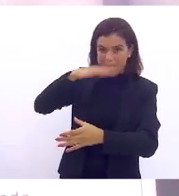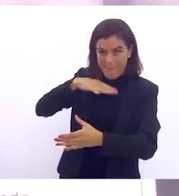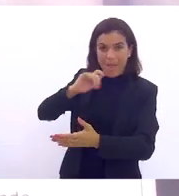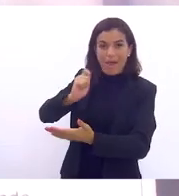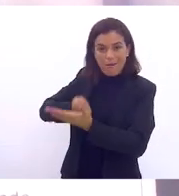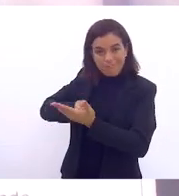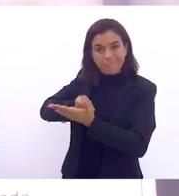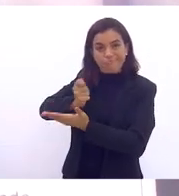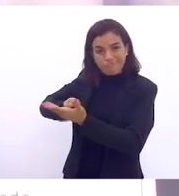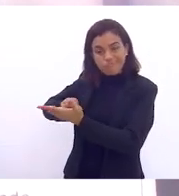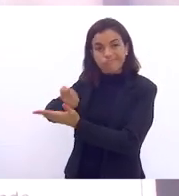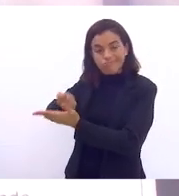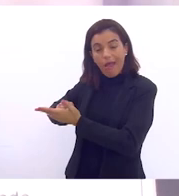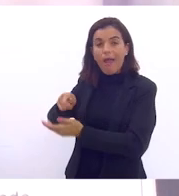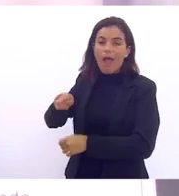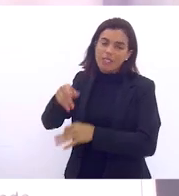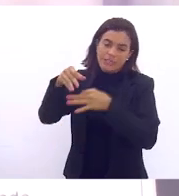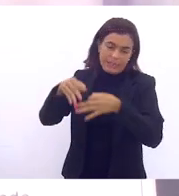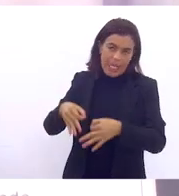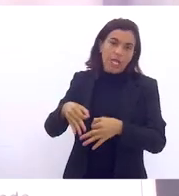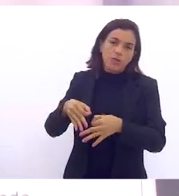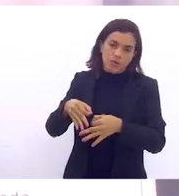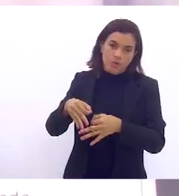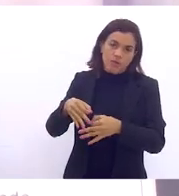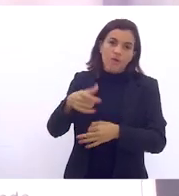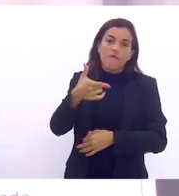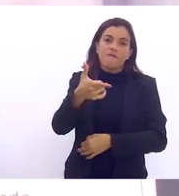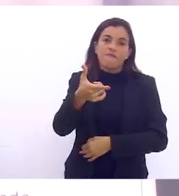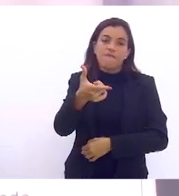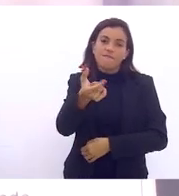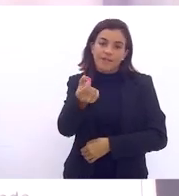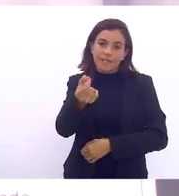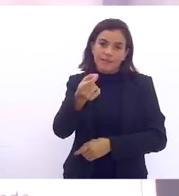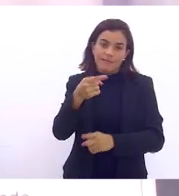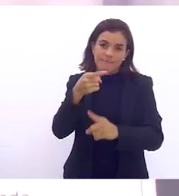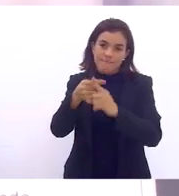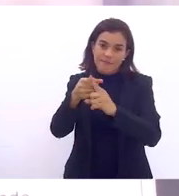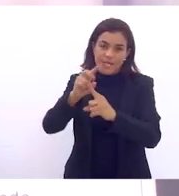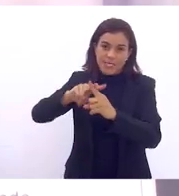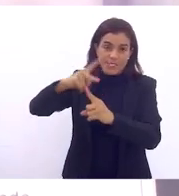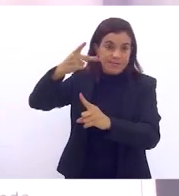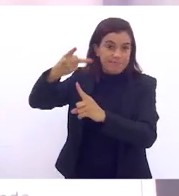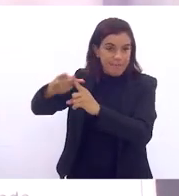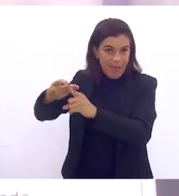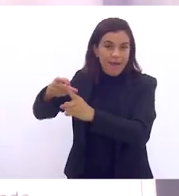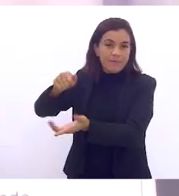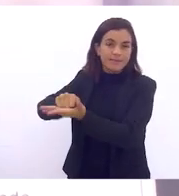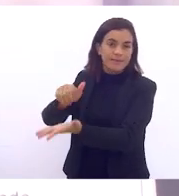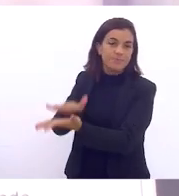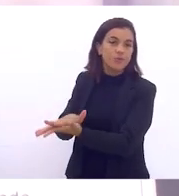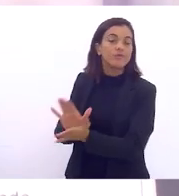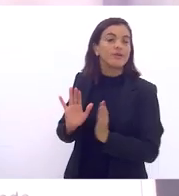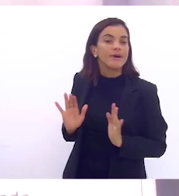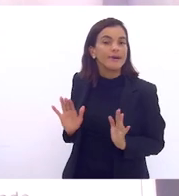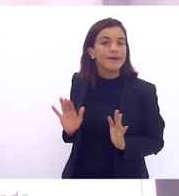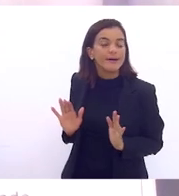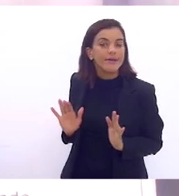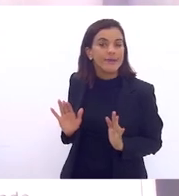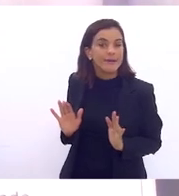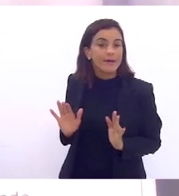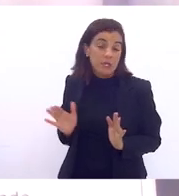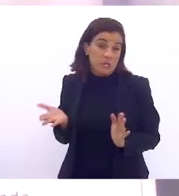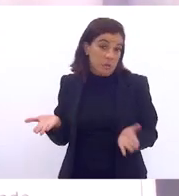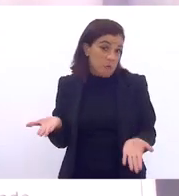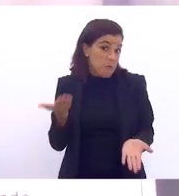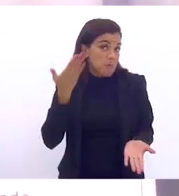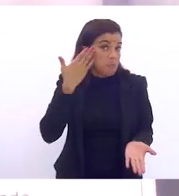eh essa cobrança de 20 vezes a mais do que ele deveria ter pago na Praça do Pedágio ali portanto hoje eu não sei de